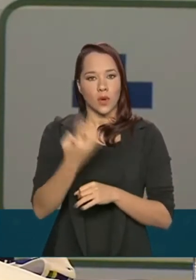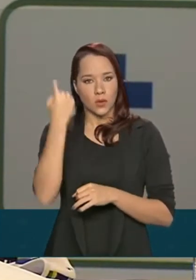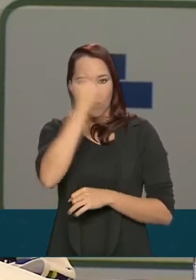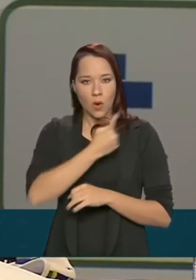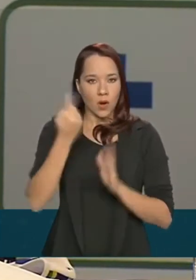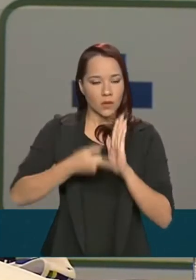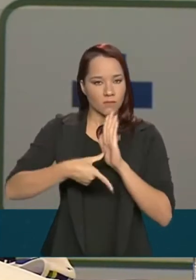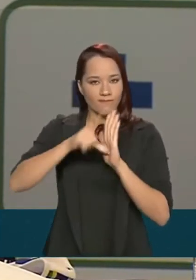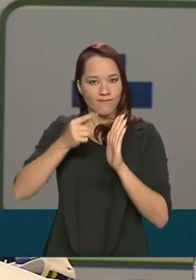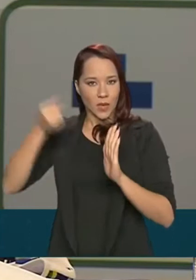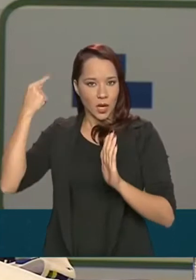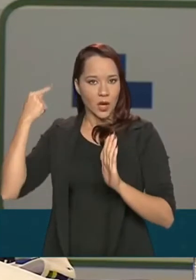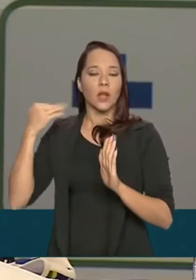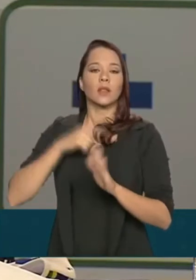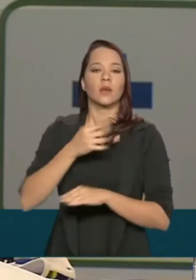fazem